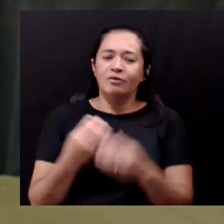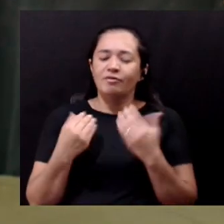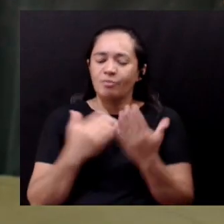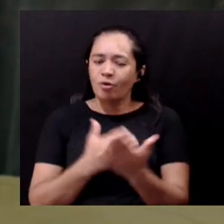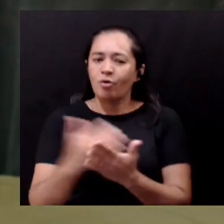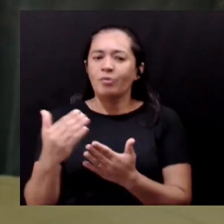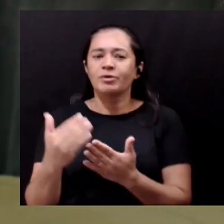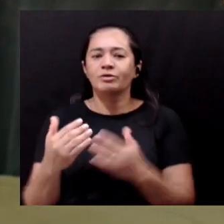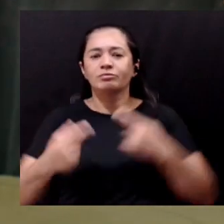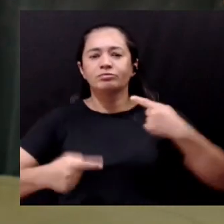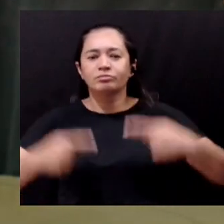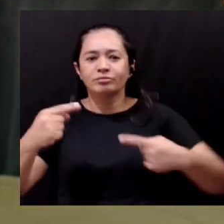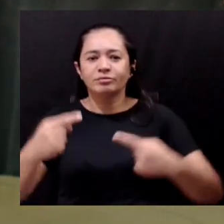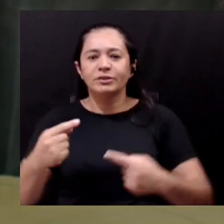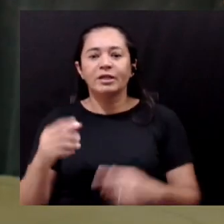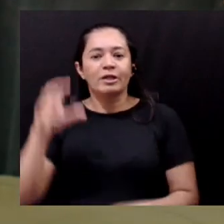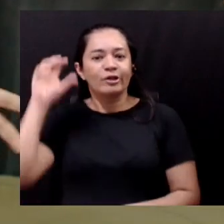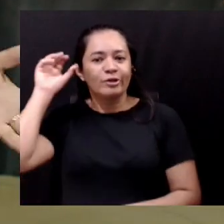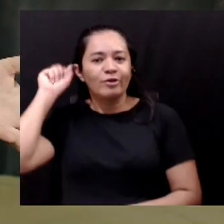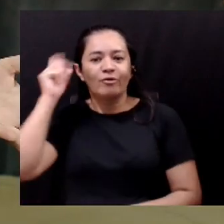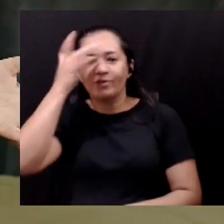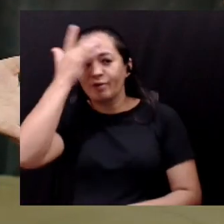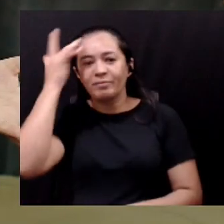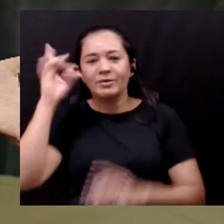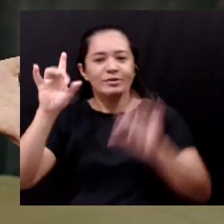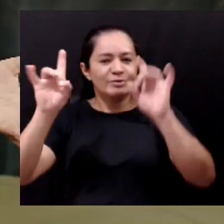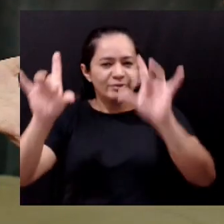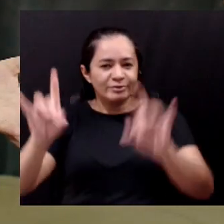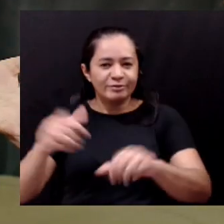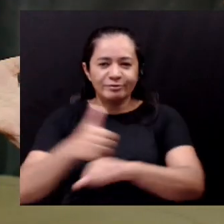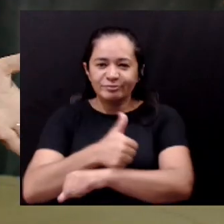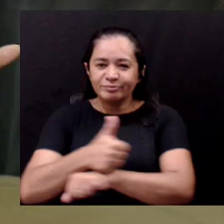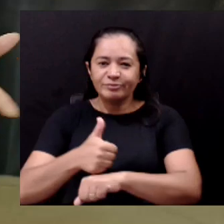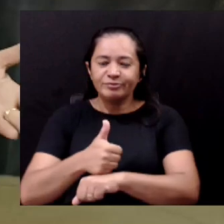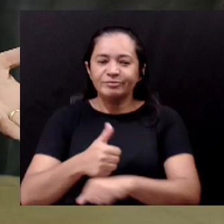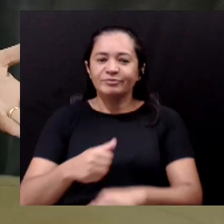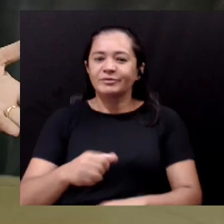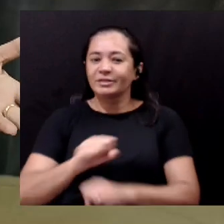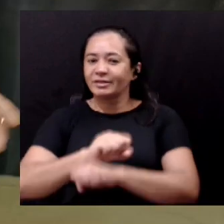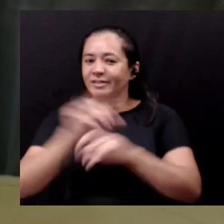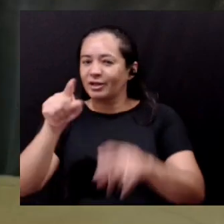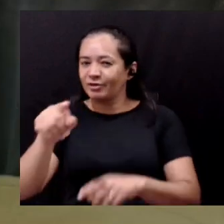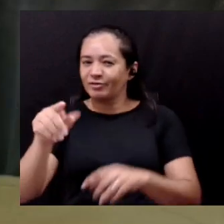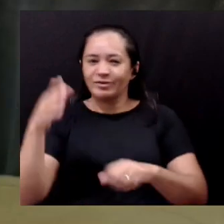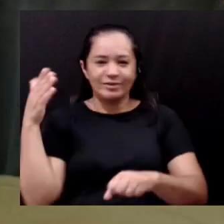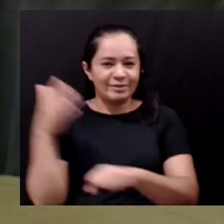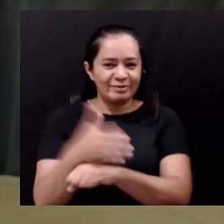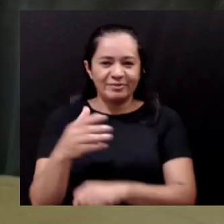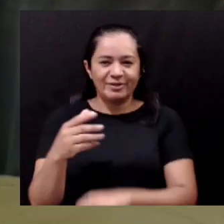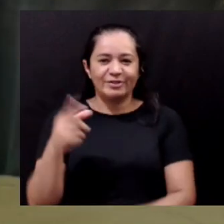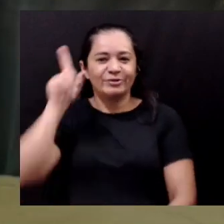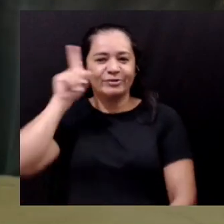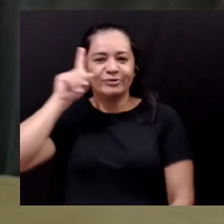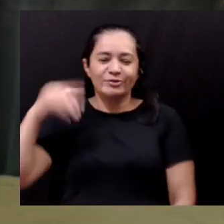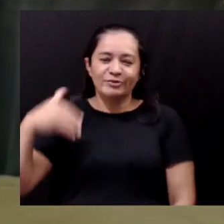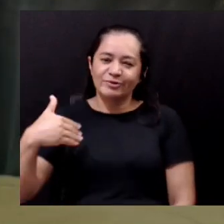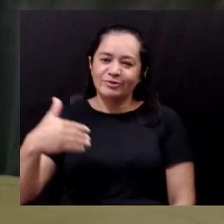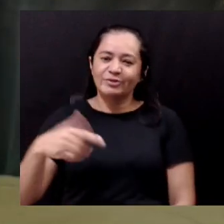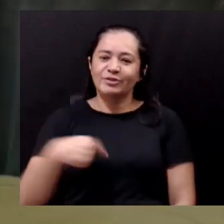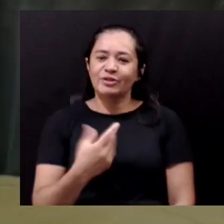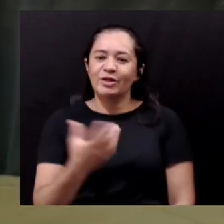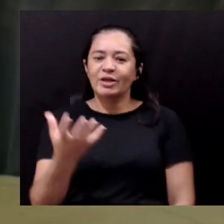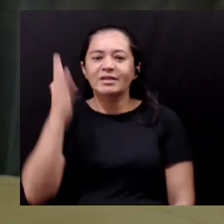e ouvir especialista. E claro, você faz parte do nosso dia a dia. Então a gente quer saber como é que é aí